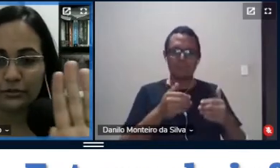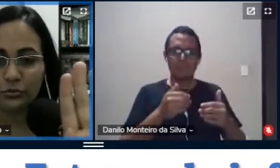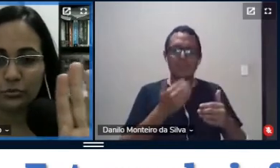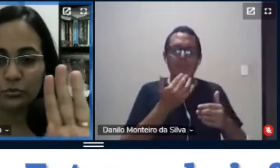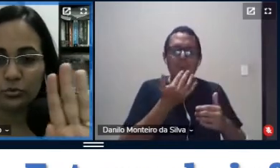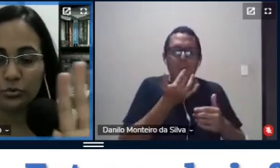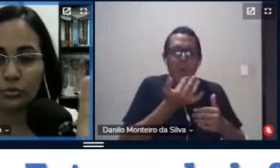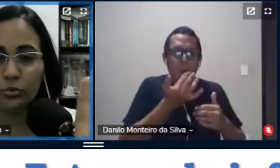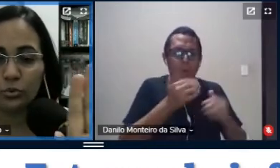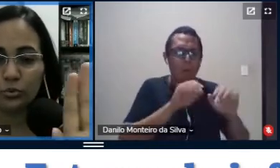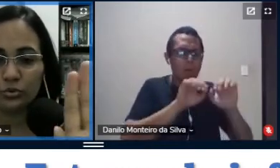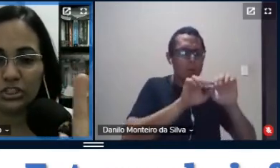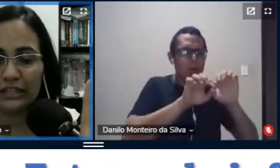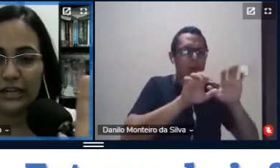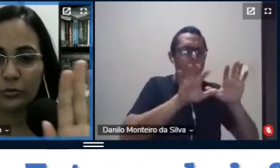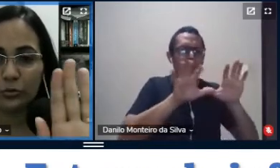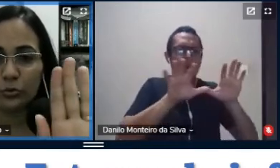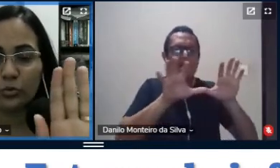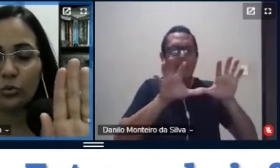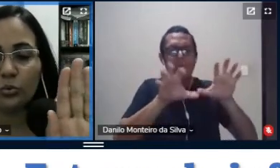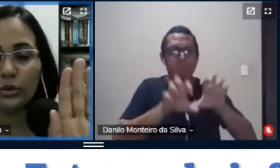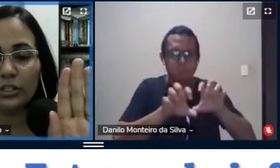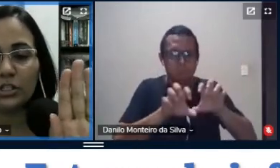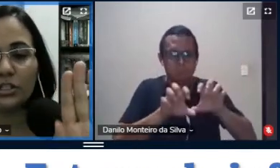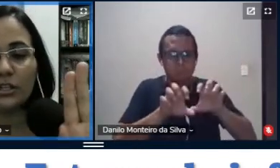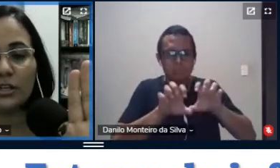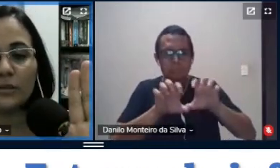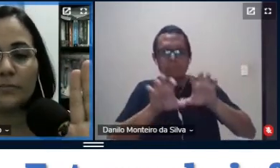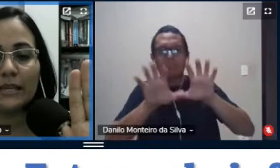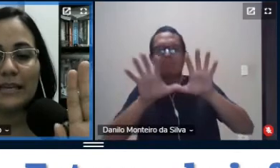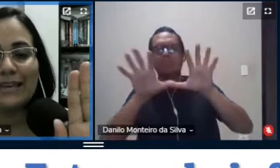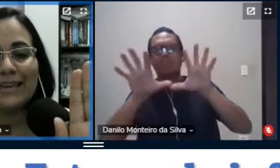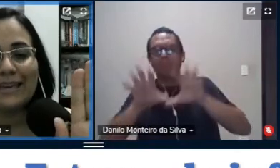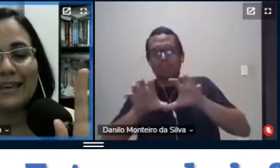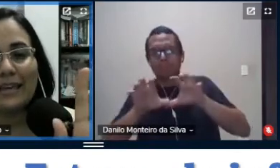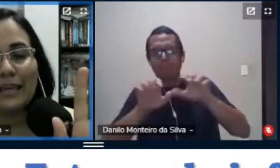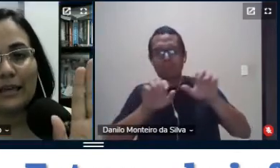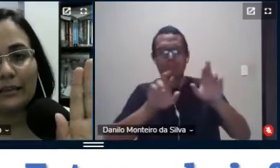coloração, né? Do escuro, de claro com escuro que a gente tem aí,